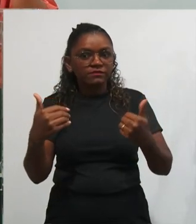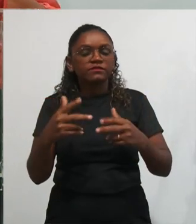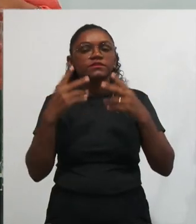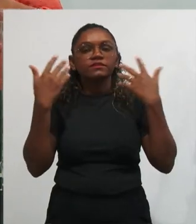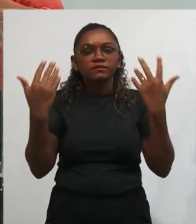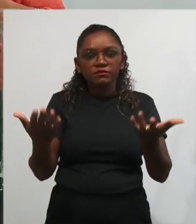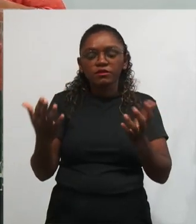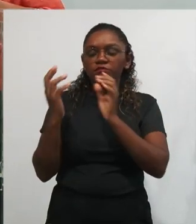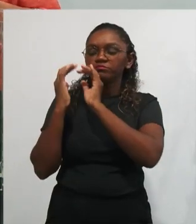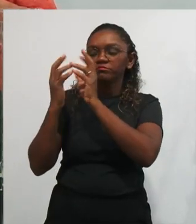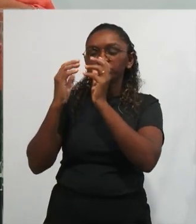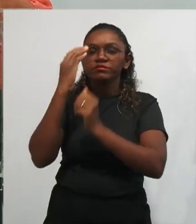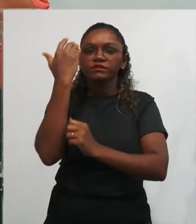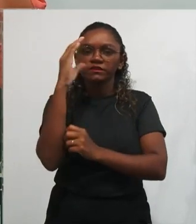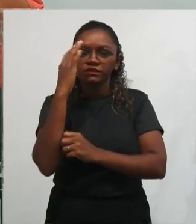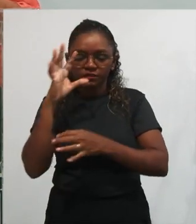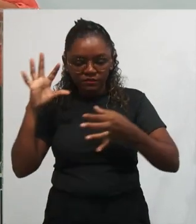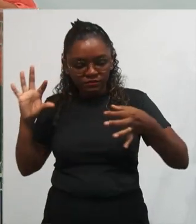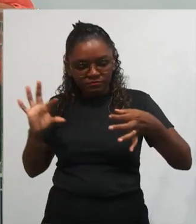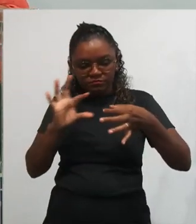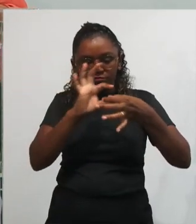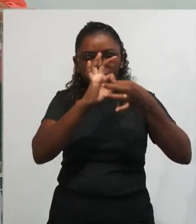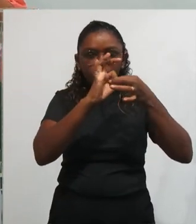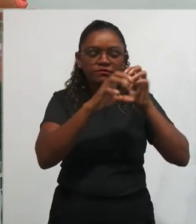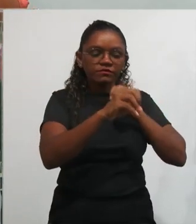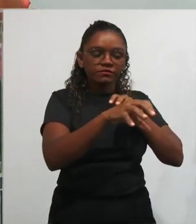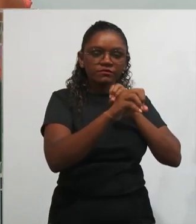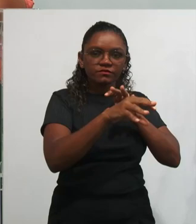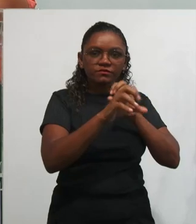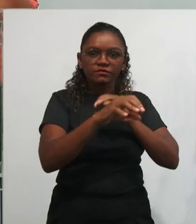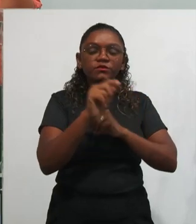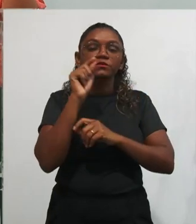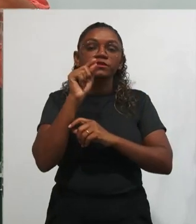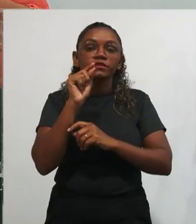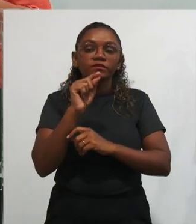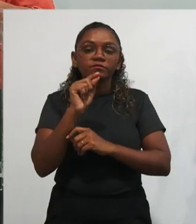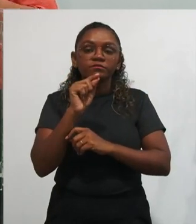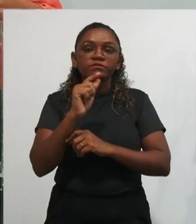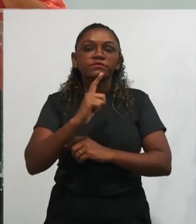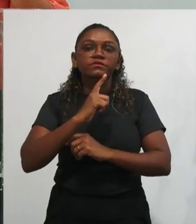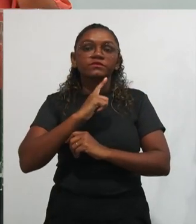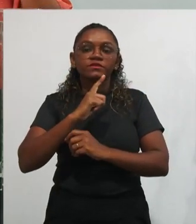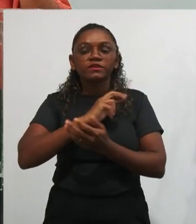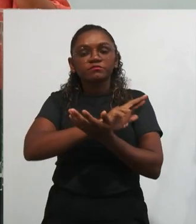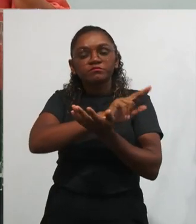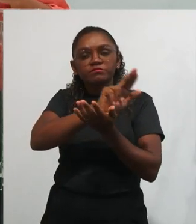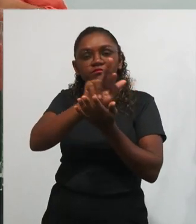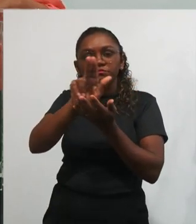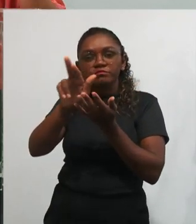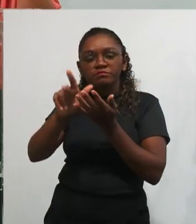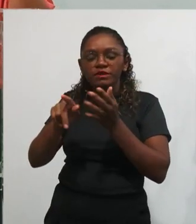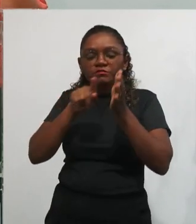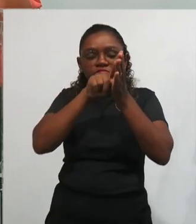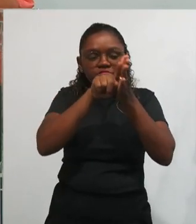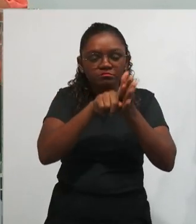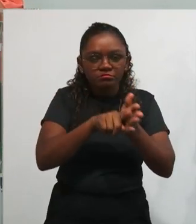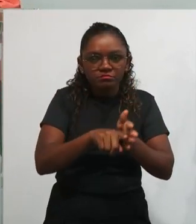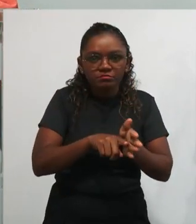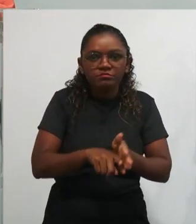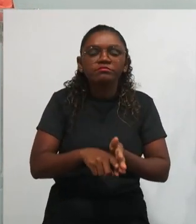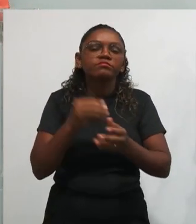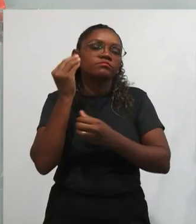ali a educação Ela traz pra gente um arcabouço de pesquisas